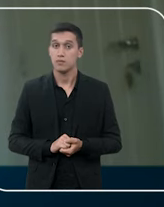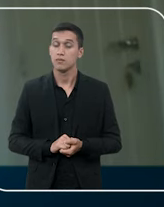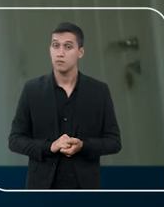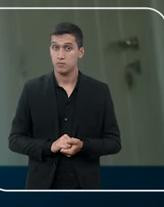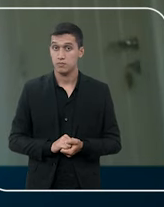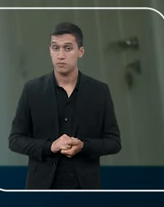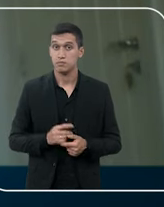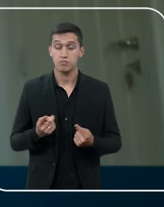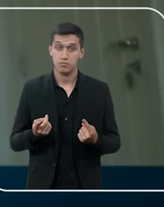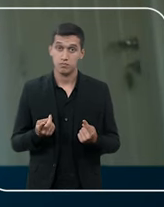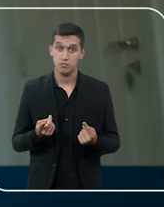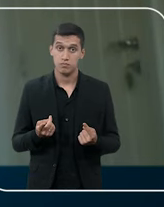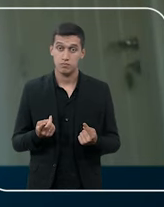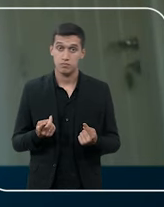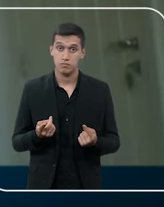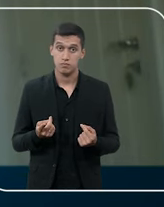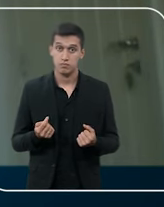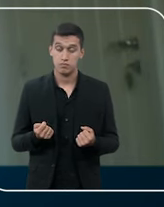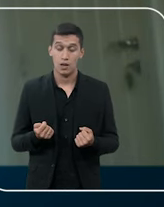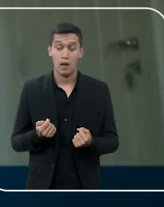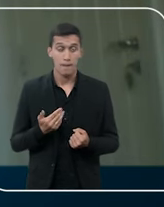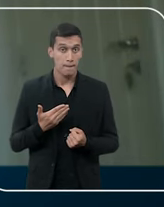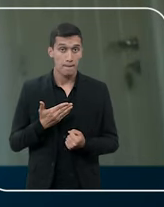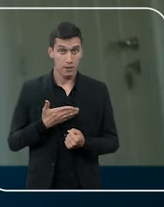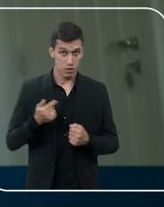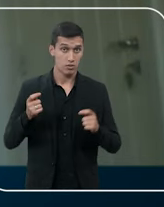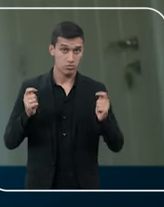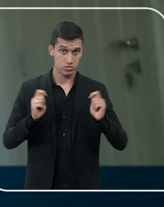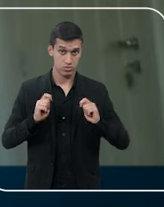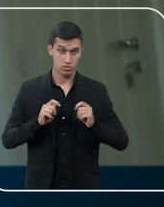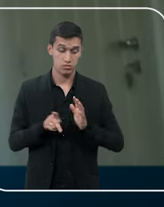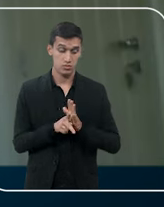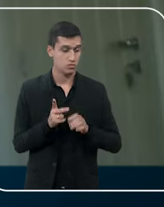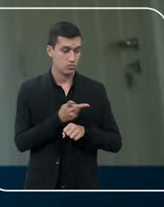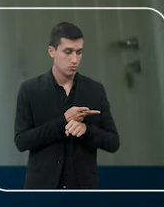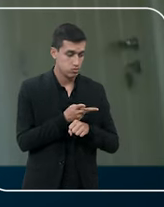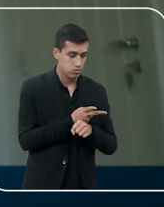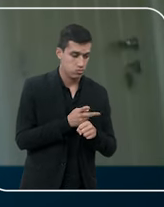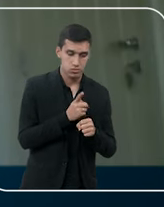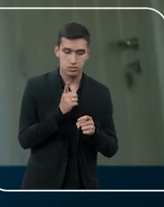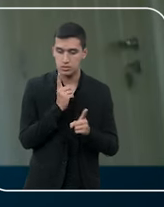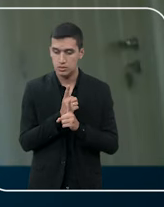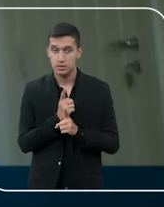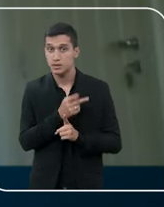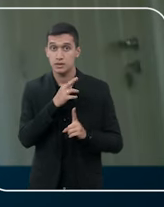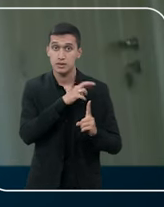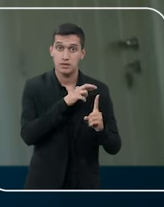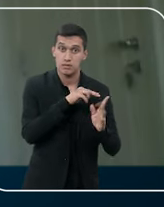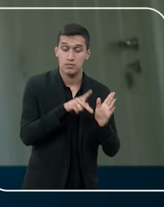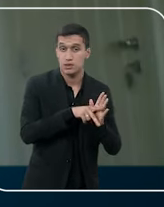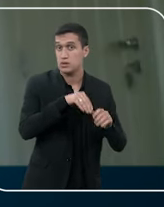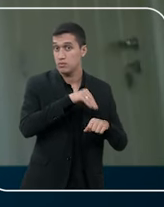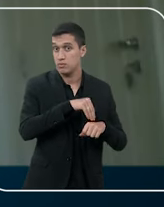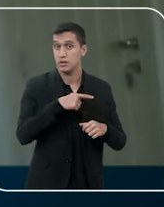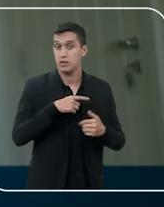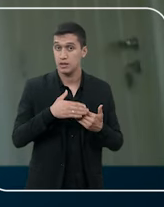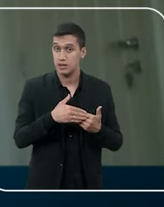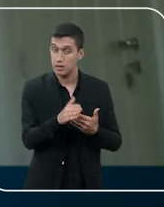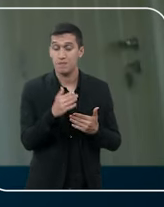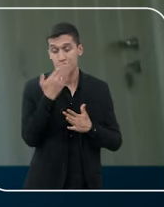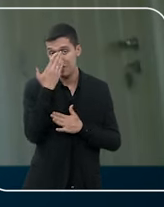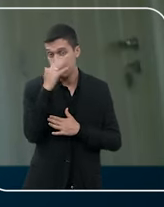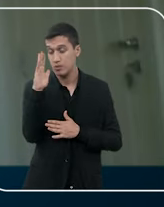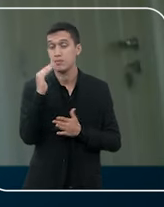Fátima, os meios mais cabíveis para procurar, né, essa investigação de culpa seria principalmente